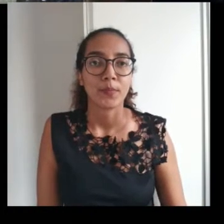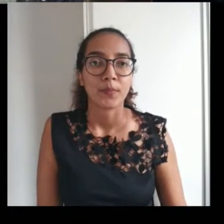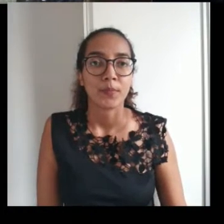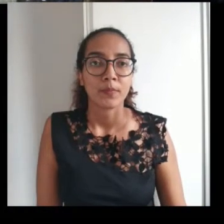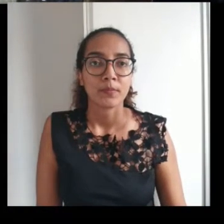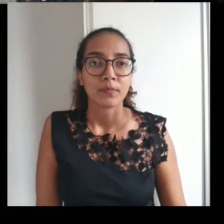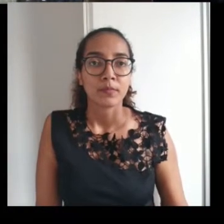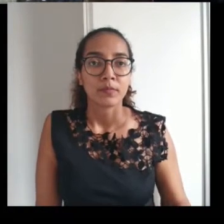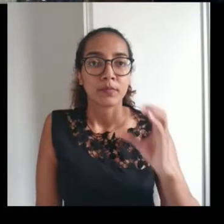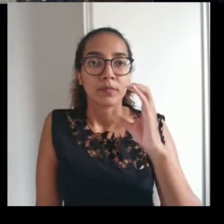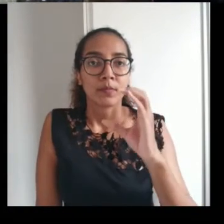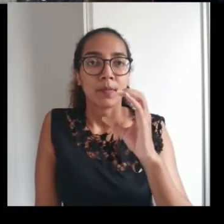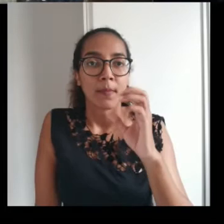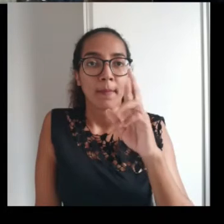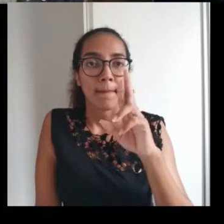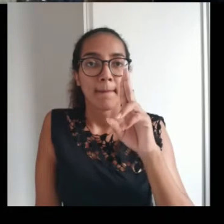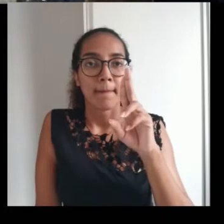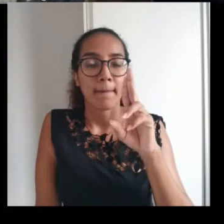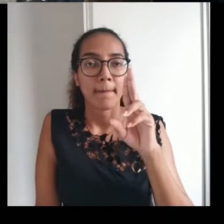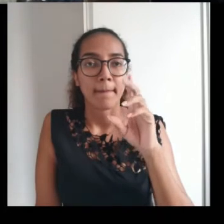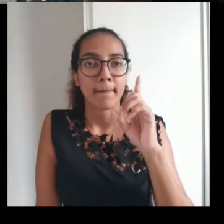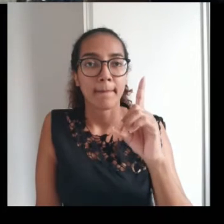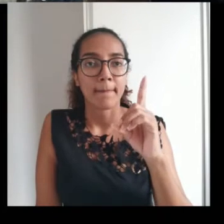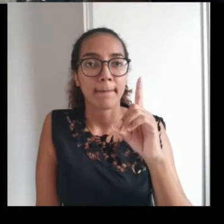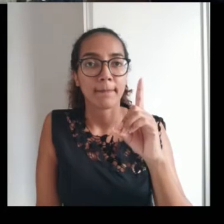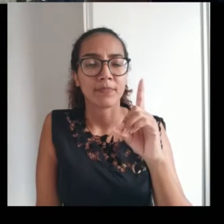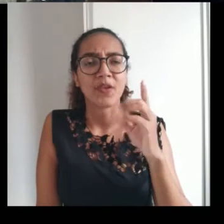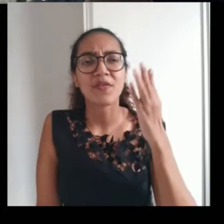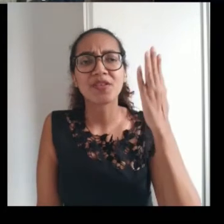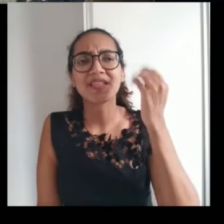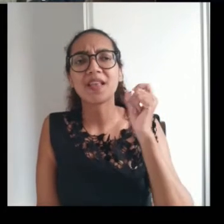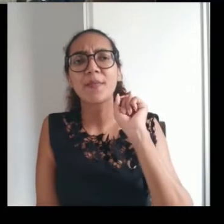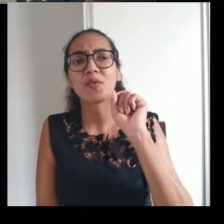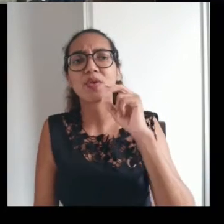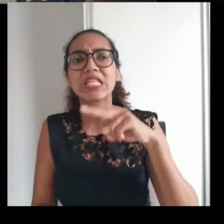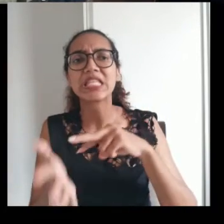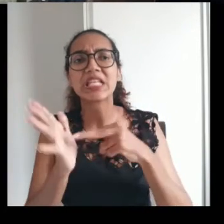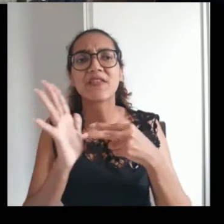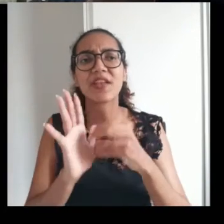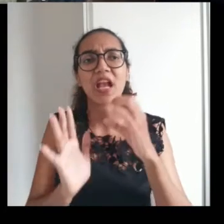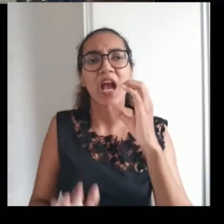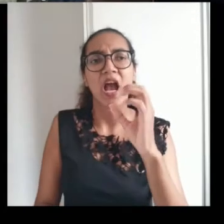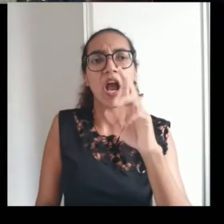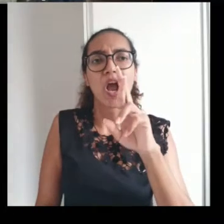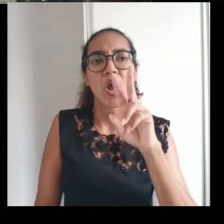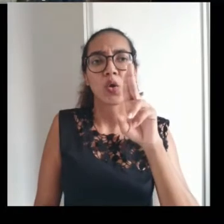CRUD. Ele tem métodos CRUD. Alguém sabe dizer o que seria esse CRUD?